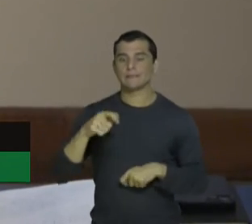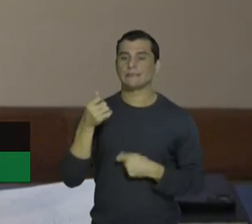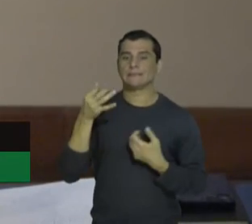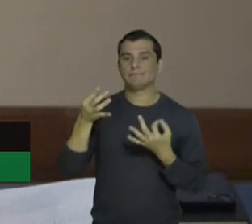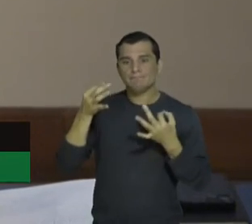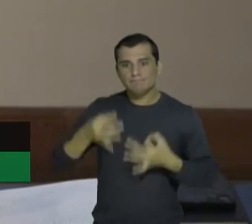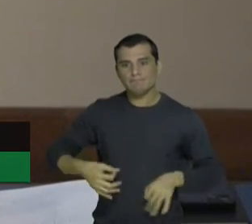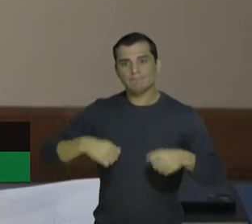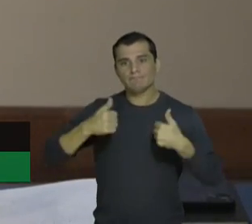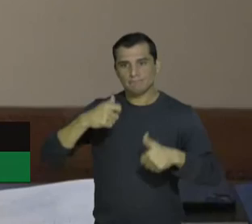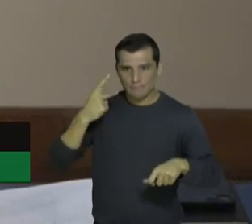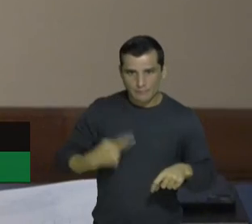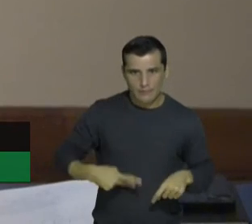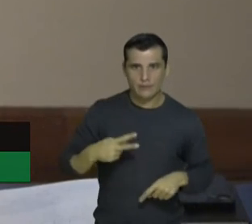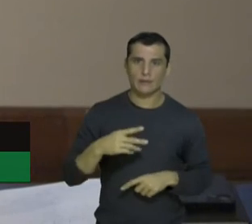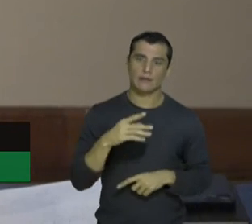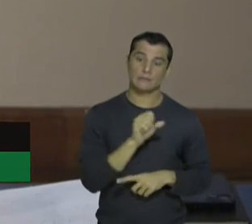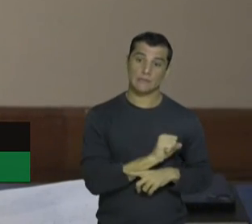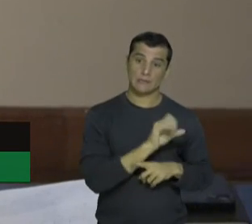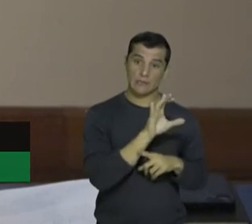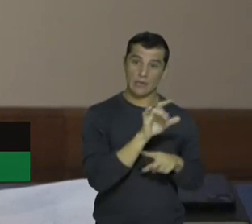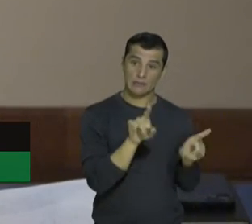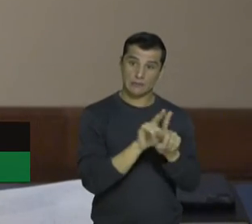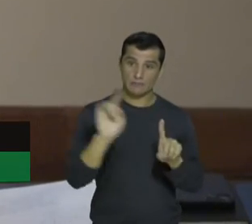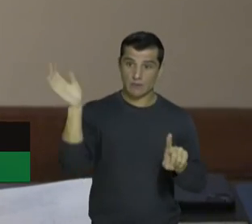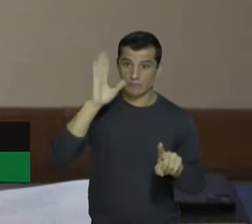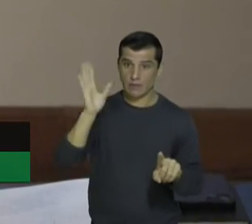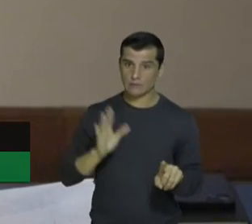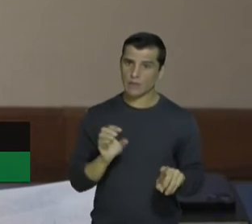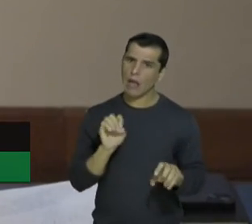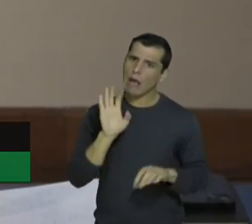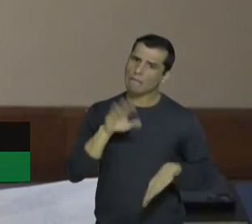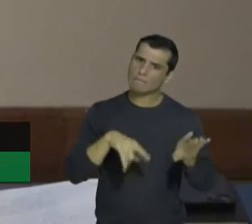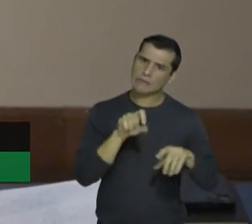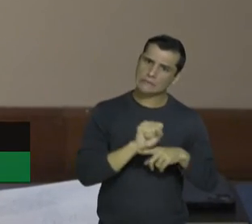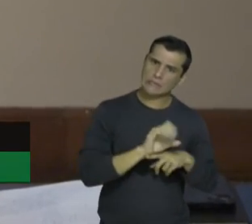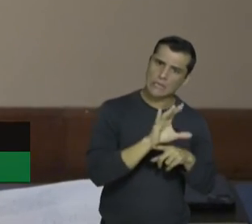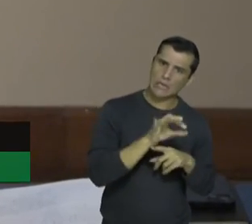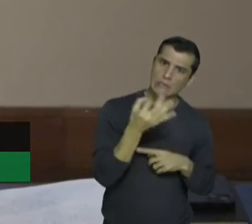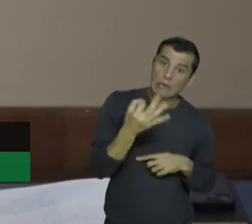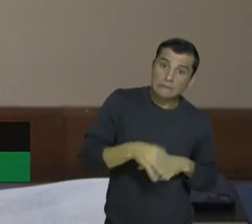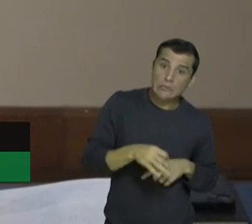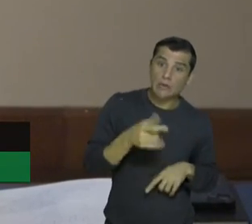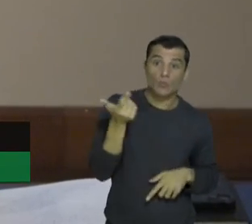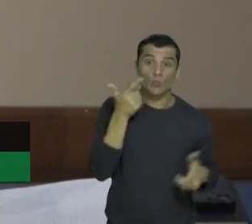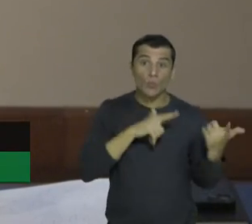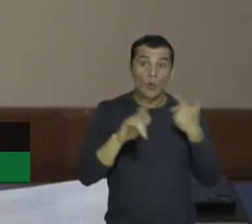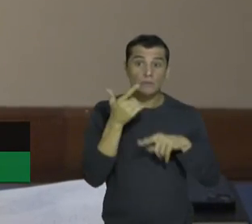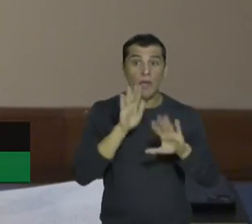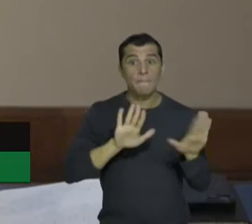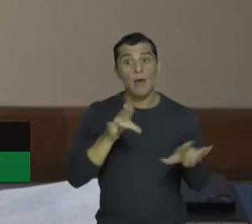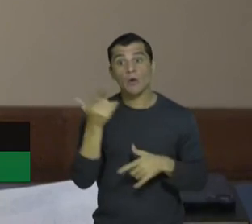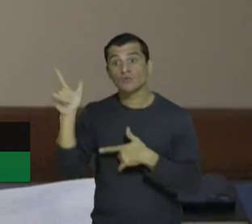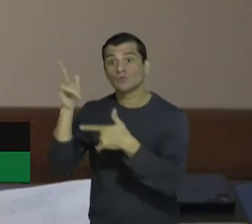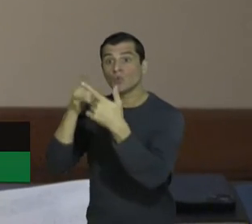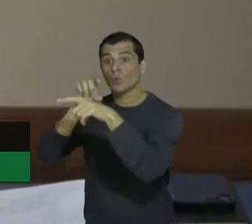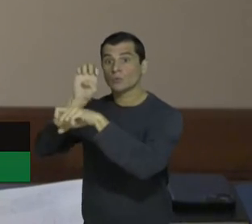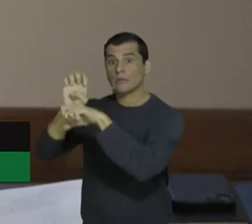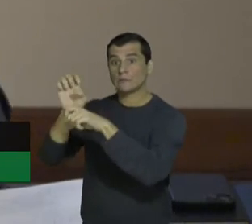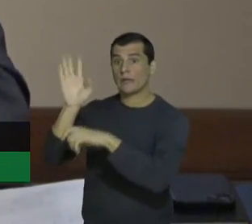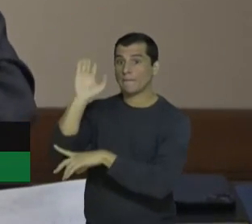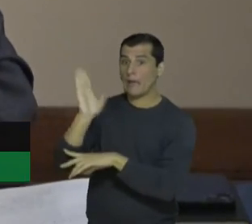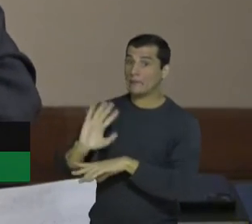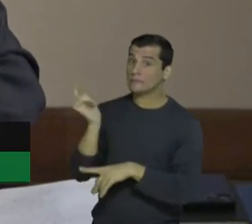Santa Catarina não necessariamente em todos os outros estados do Brasil ou vice-versa em alguns estados algumas políticas eh e também